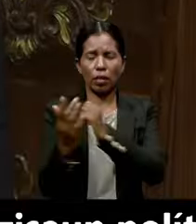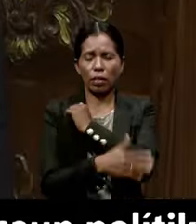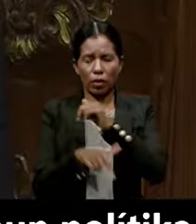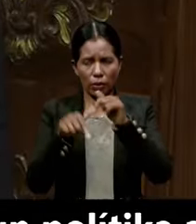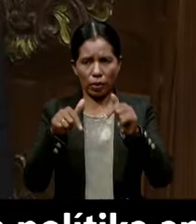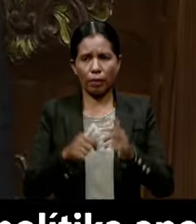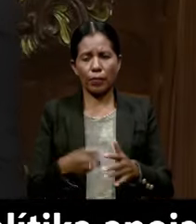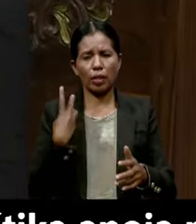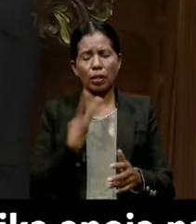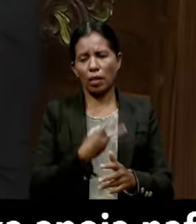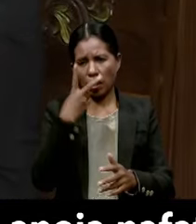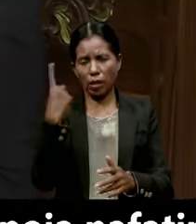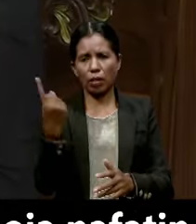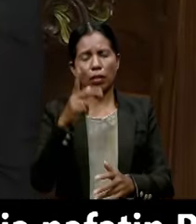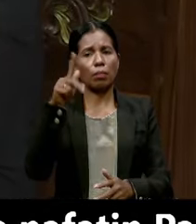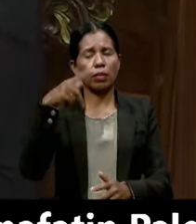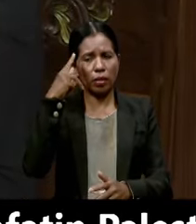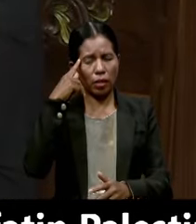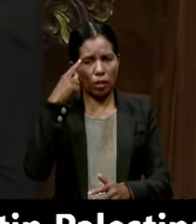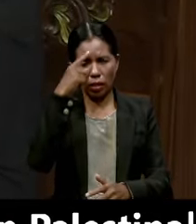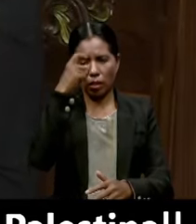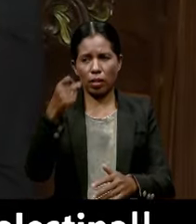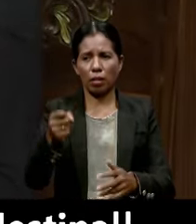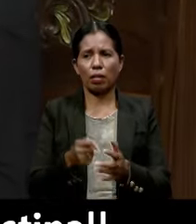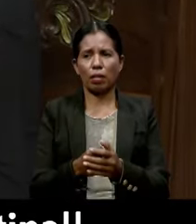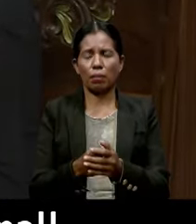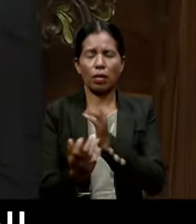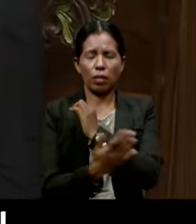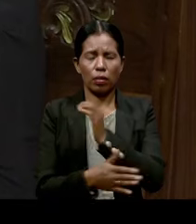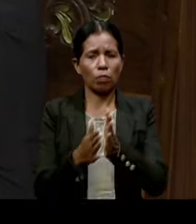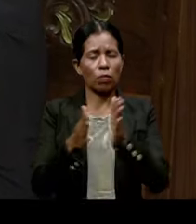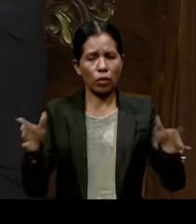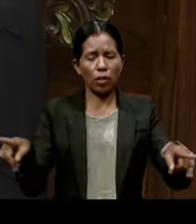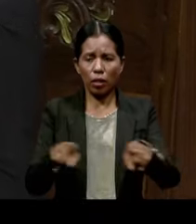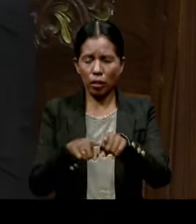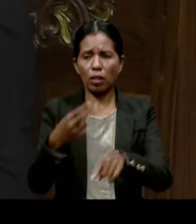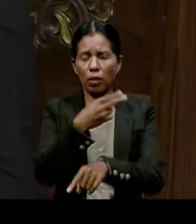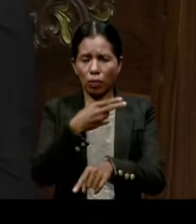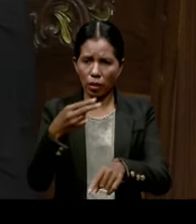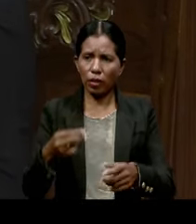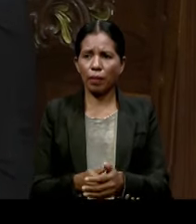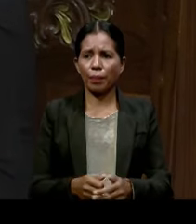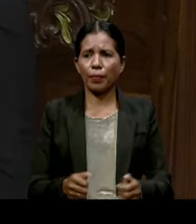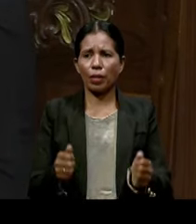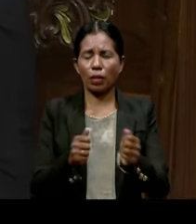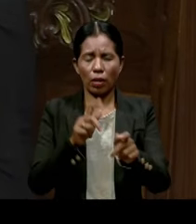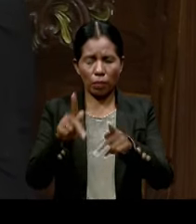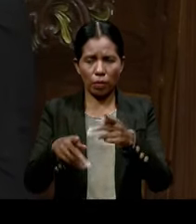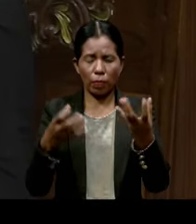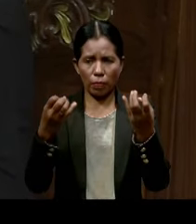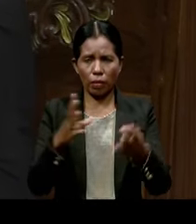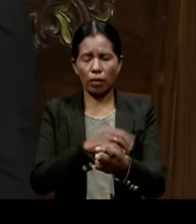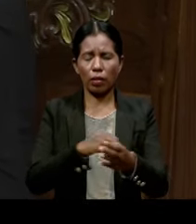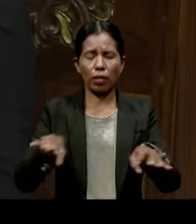kata politika ne tamba investimento rai bota sino ne zarasi o habitantes sino que barak